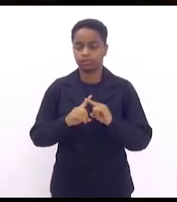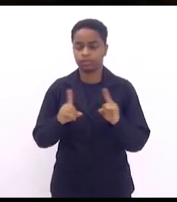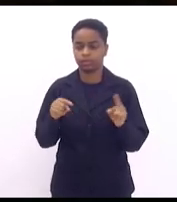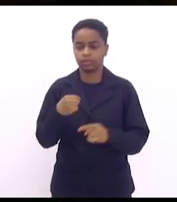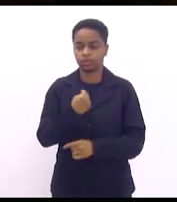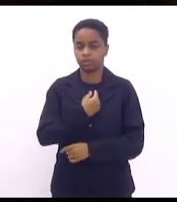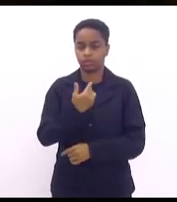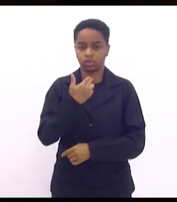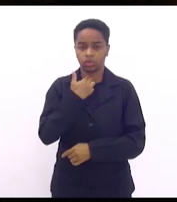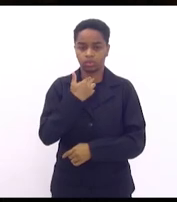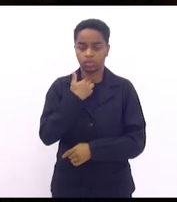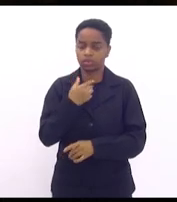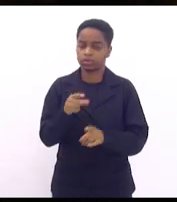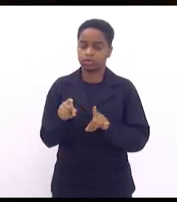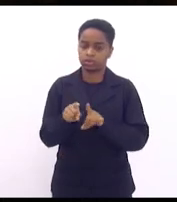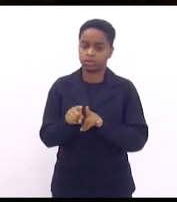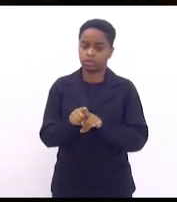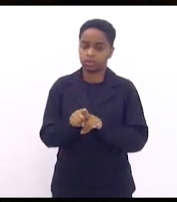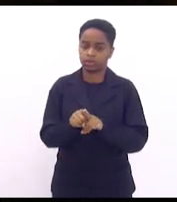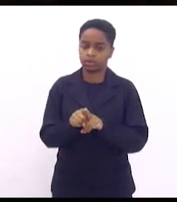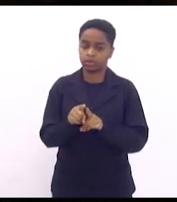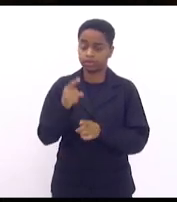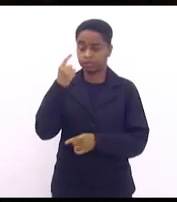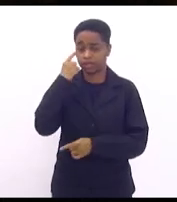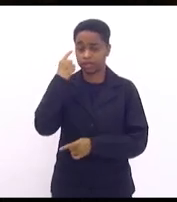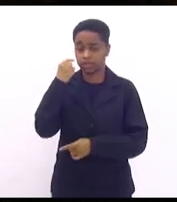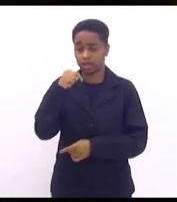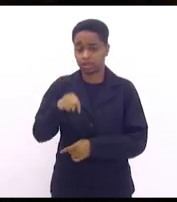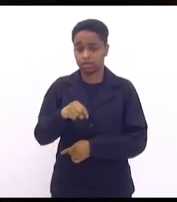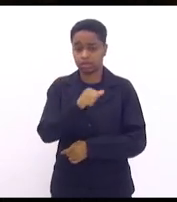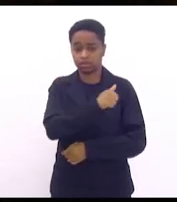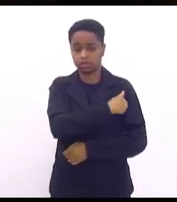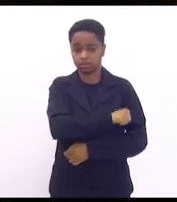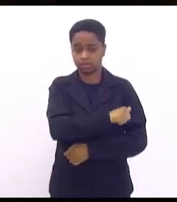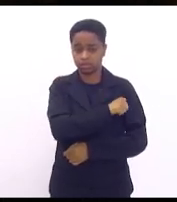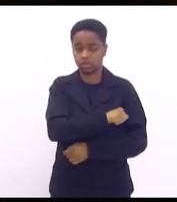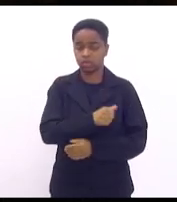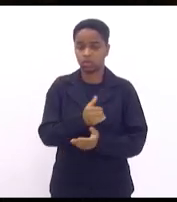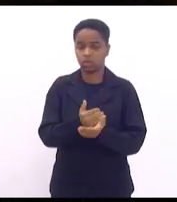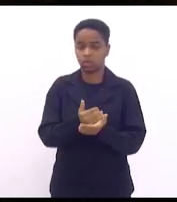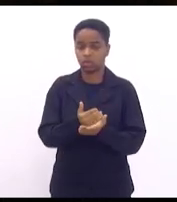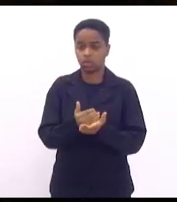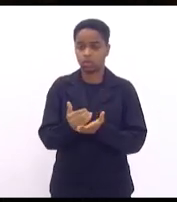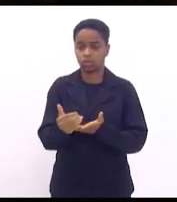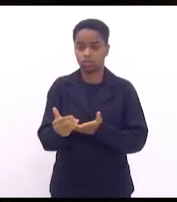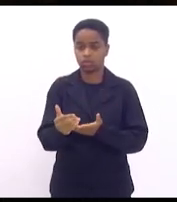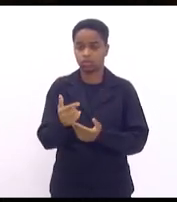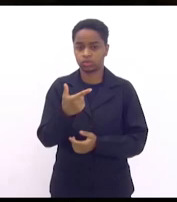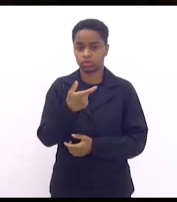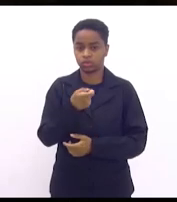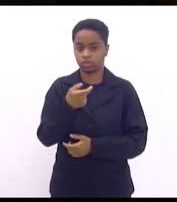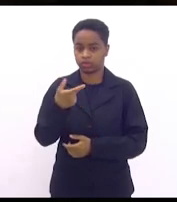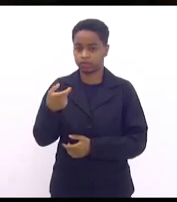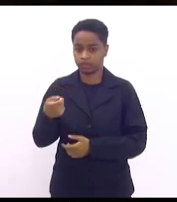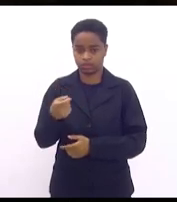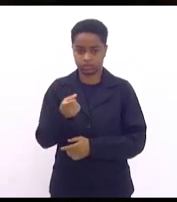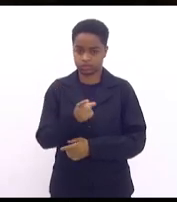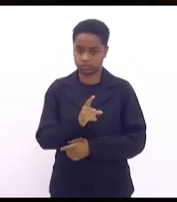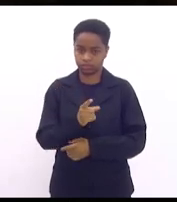pode, Tia Ju, achar que o Estado do Rio de Janeiro começou em 2020,